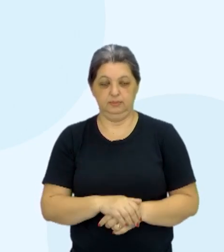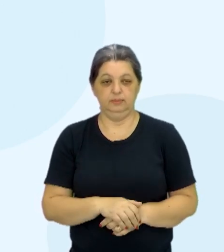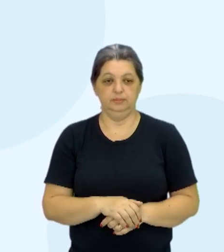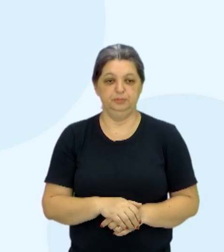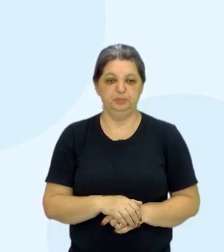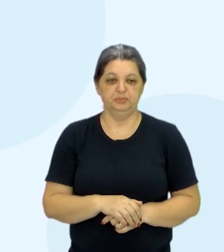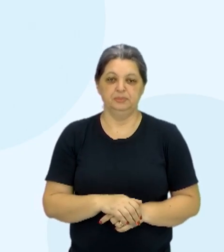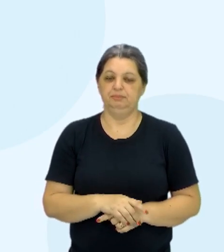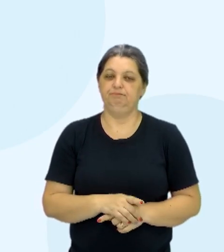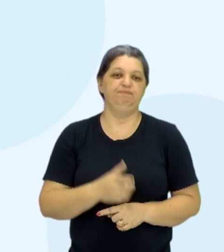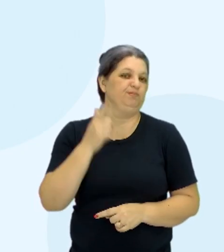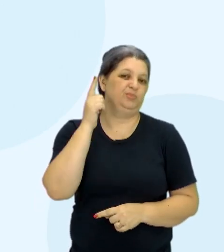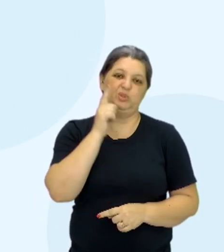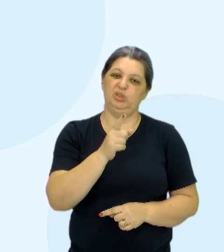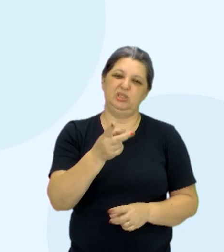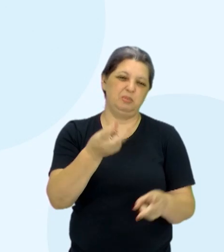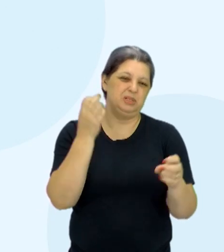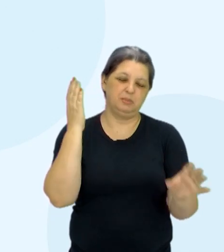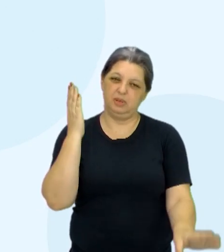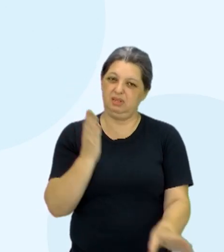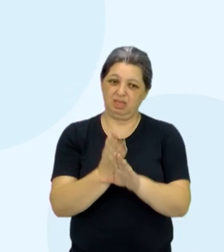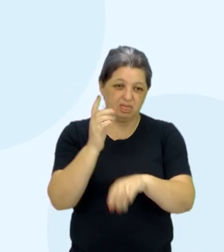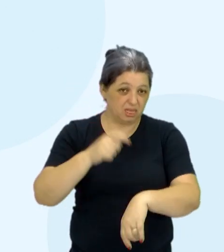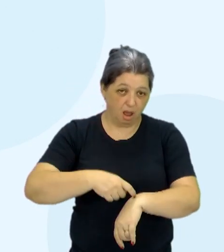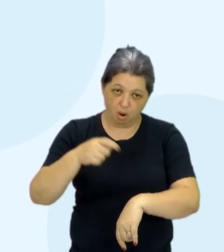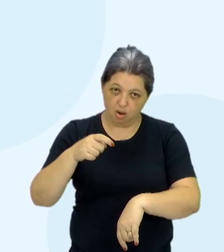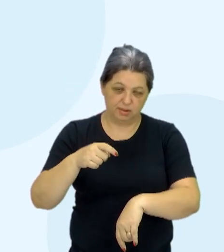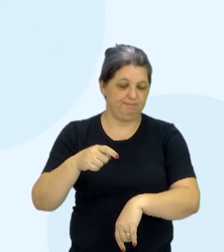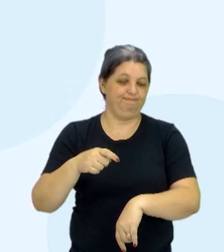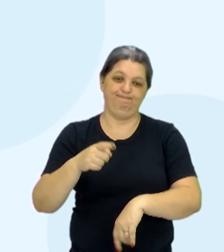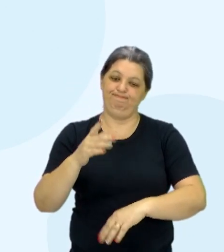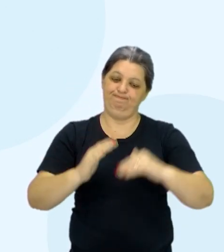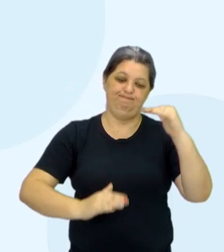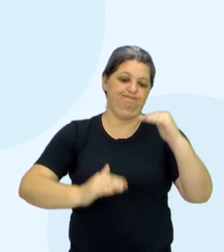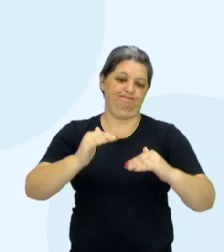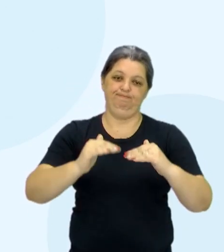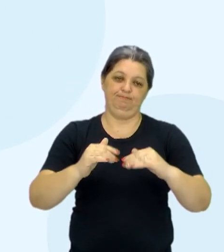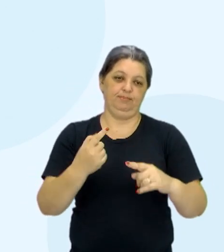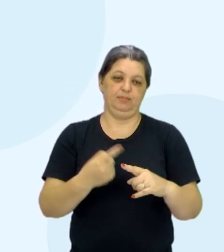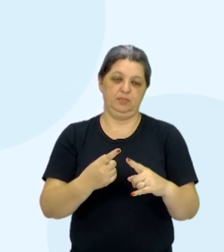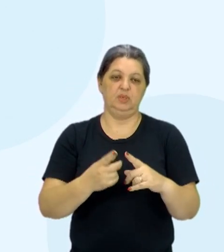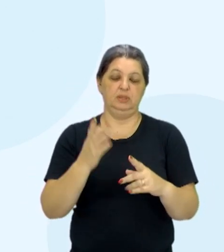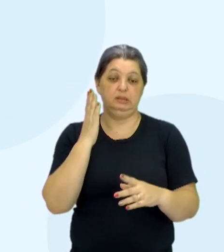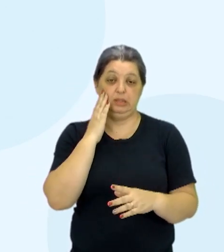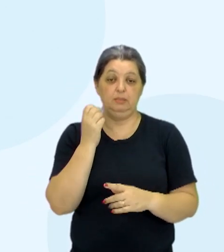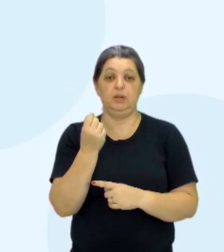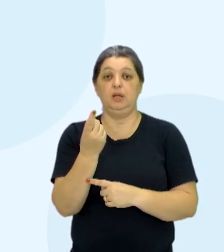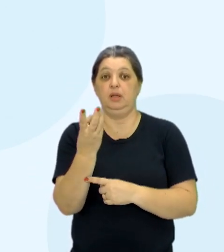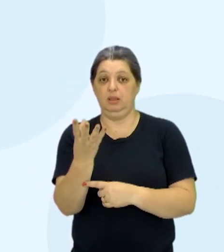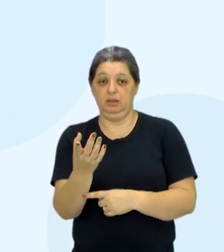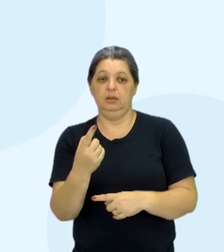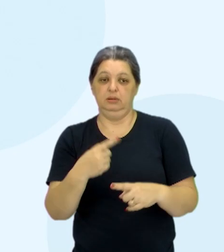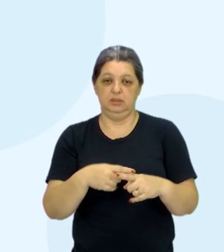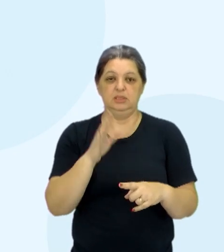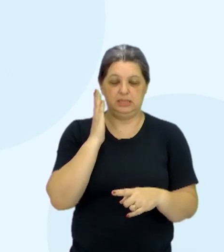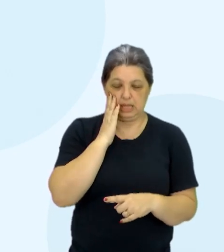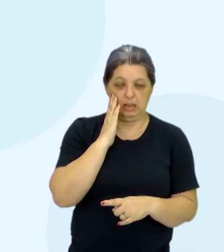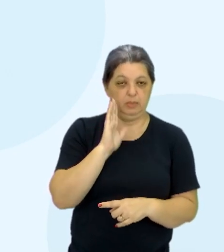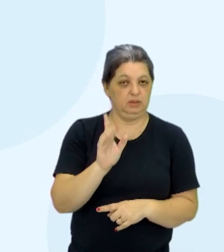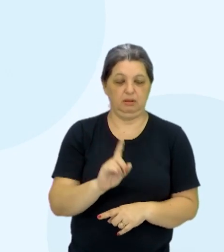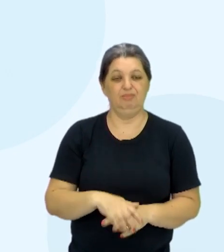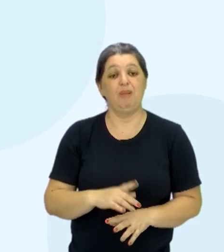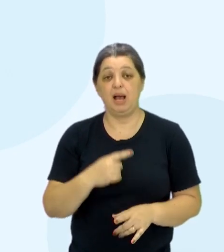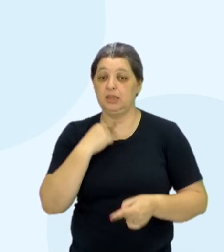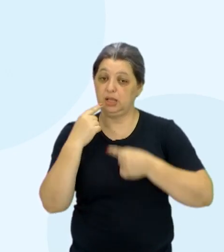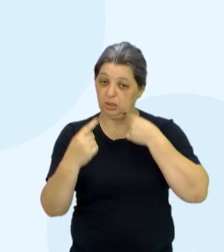eu não consigo ver de cara quem é proporcional a quem. Porque quando eu sei de cara quantas vezes um é maior que o outro, eu já sei, né? Então, na